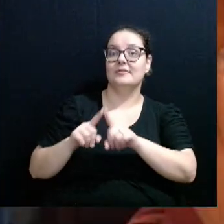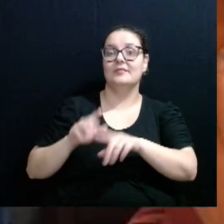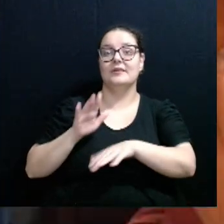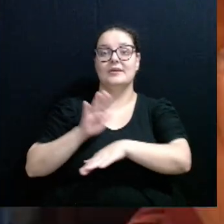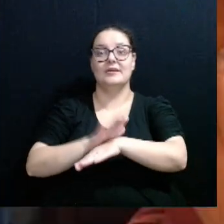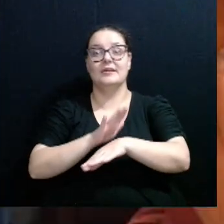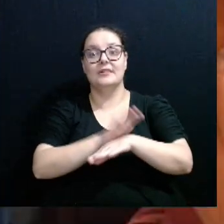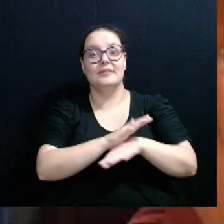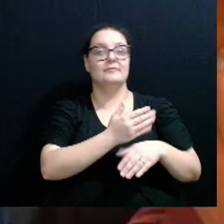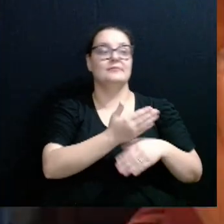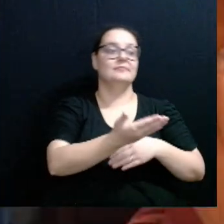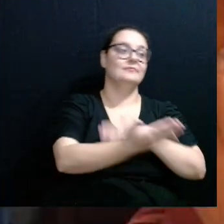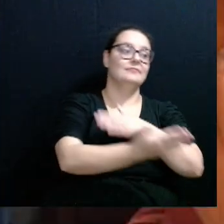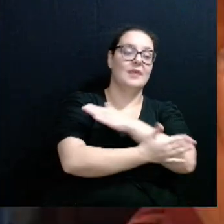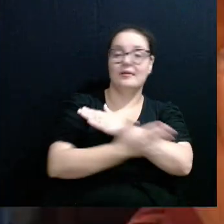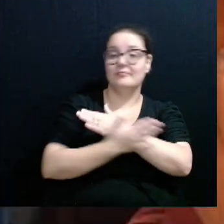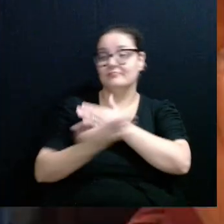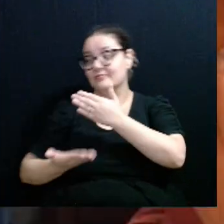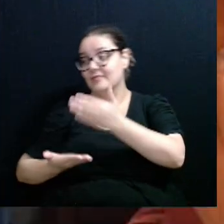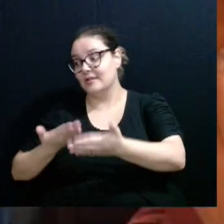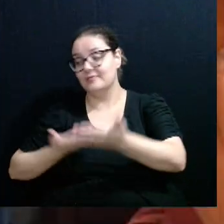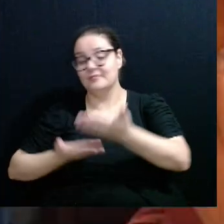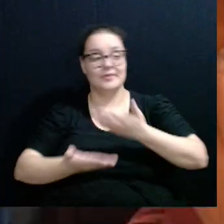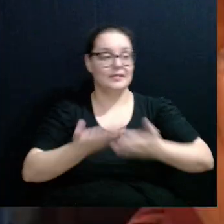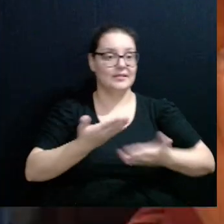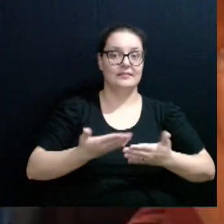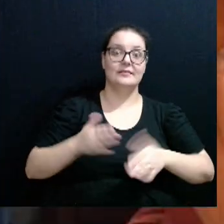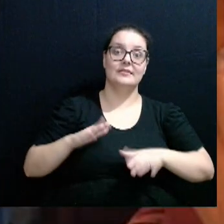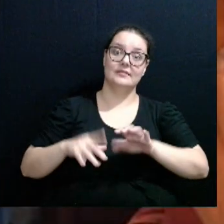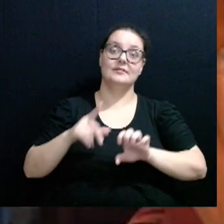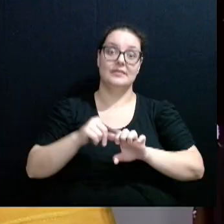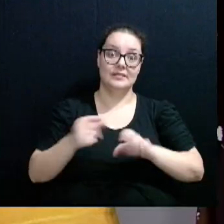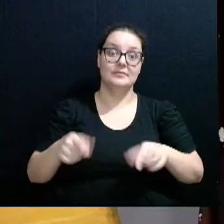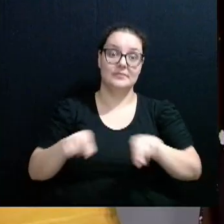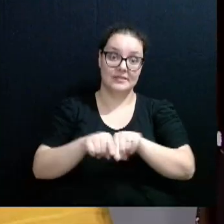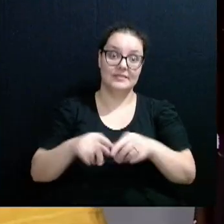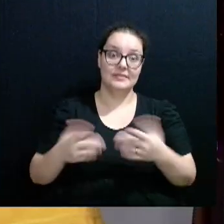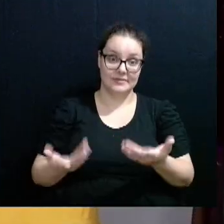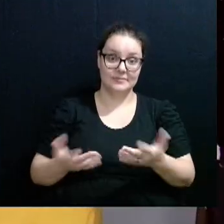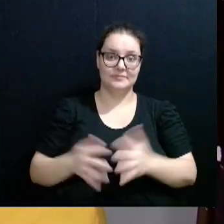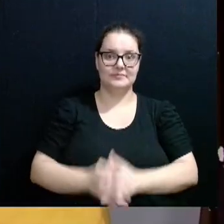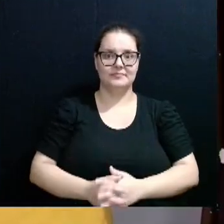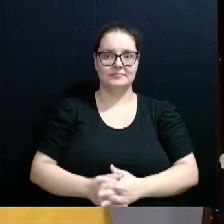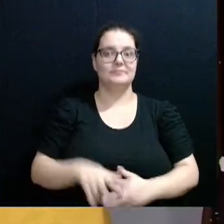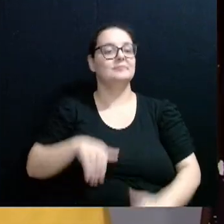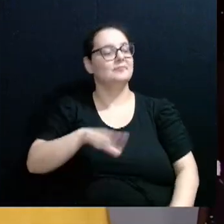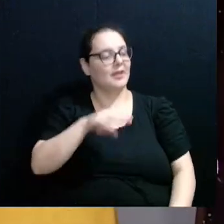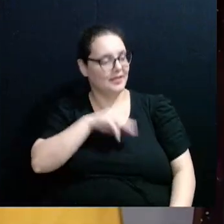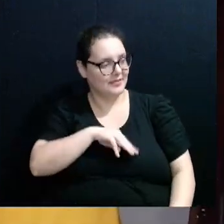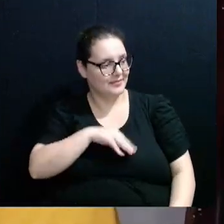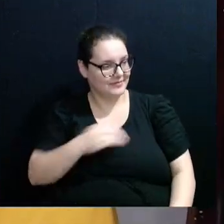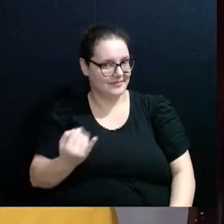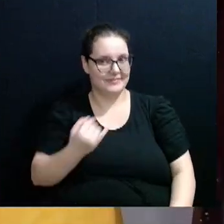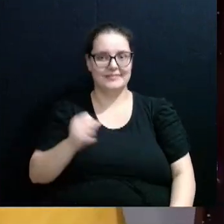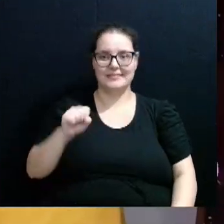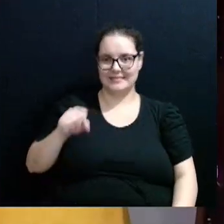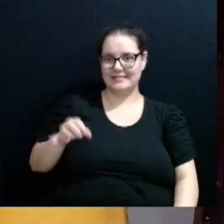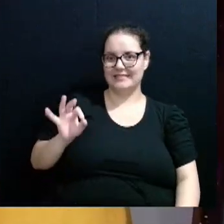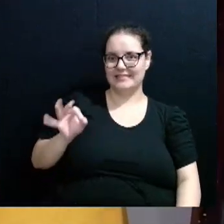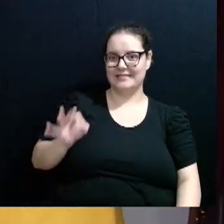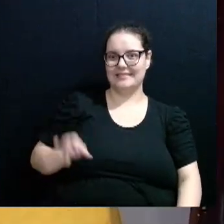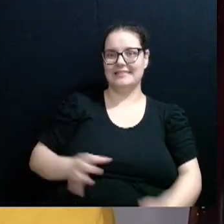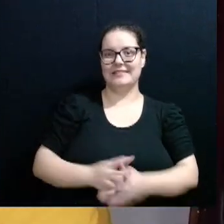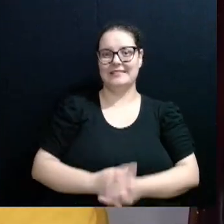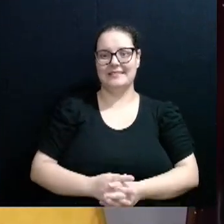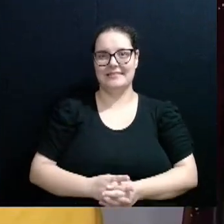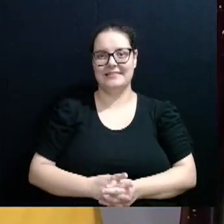quem sabe elas também se tornam uma empreendedora, né? Então, mais uma missão importante aí, né? Sim, a gente está muito feliz com